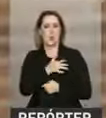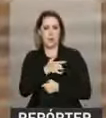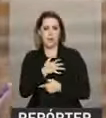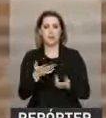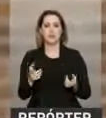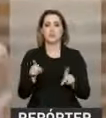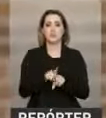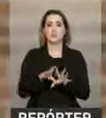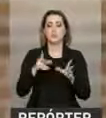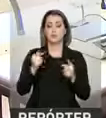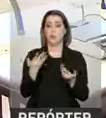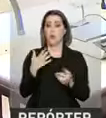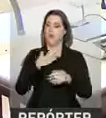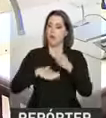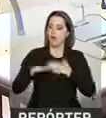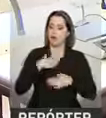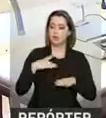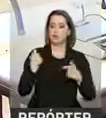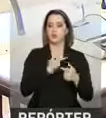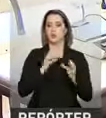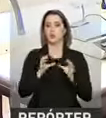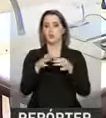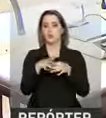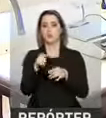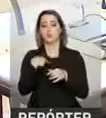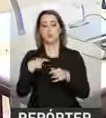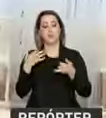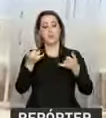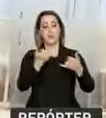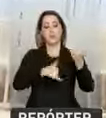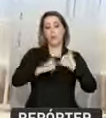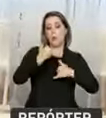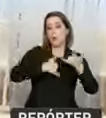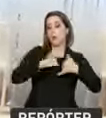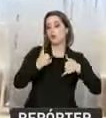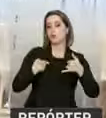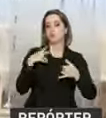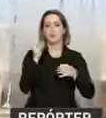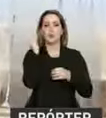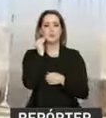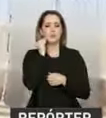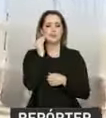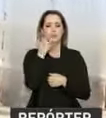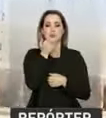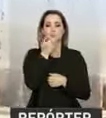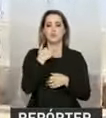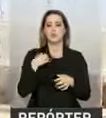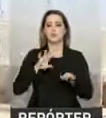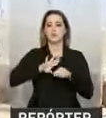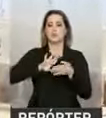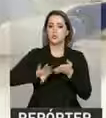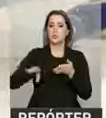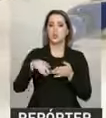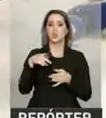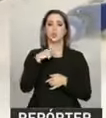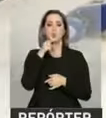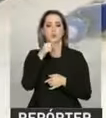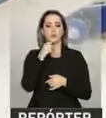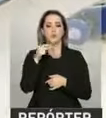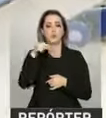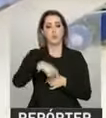tranquilizar as pessoas como a dona Zilda, a nossa equipe foi até um laboratório em Brasília que realiza testes em alimentos para tirar todas as dúvidas.